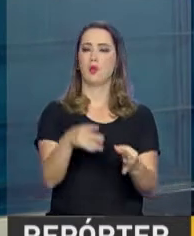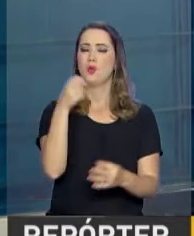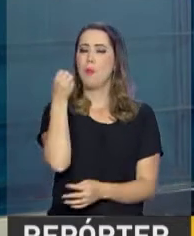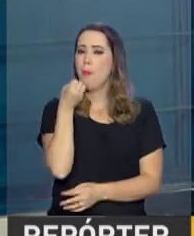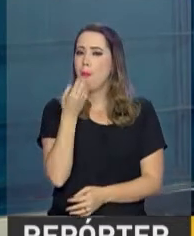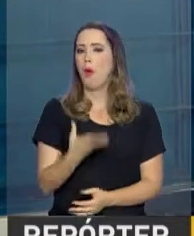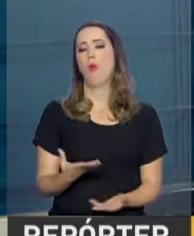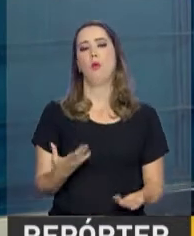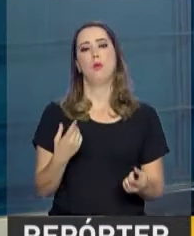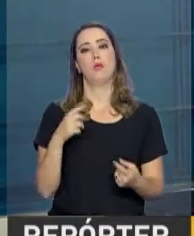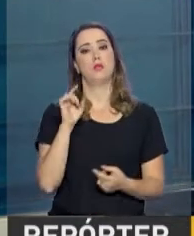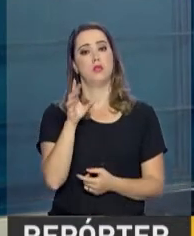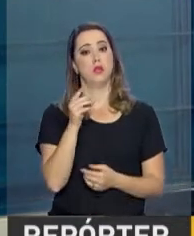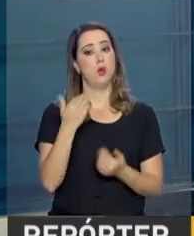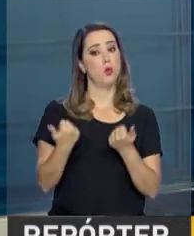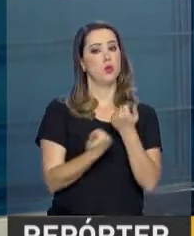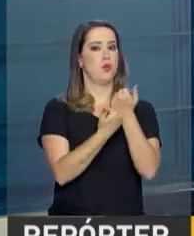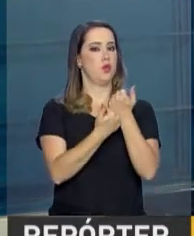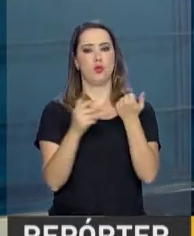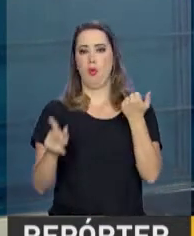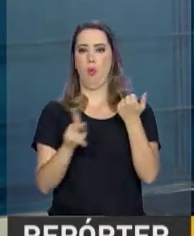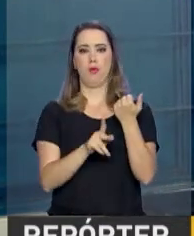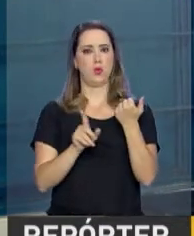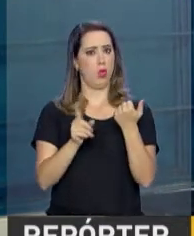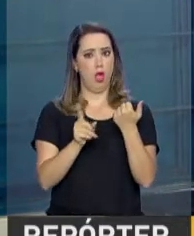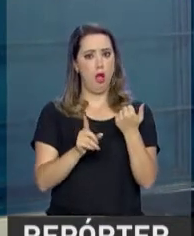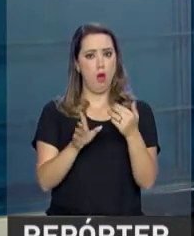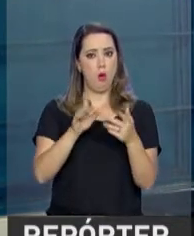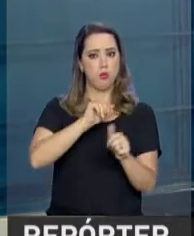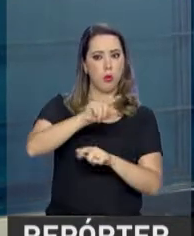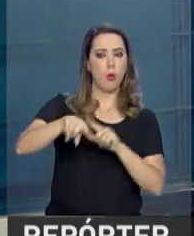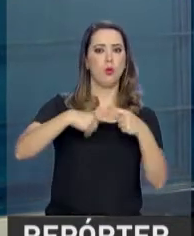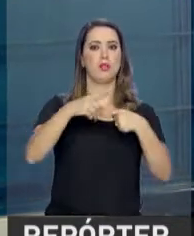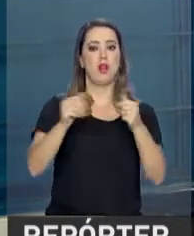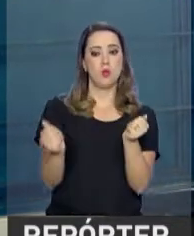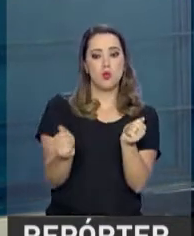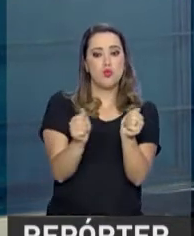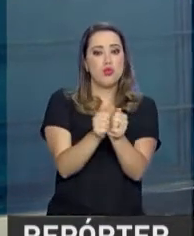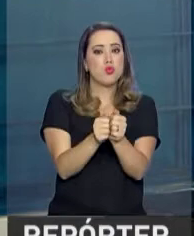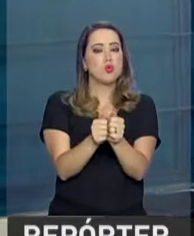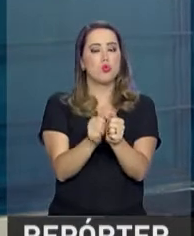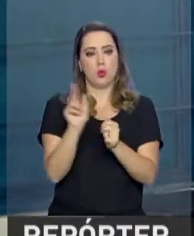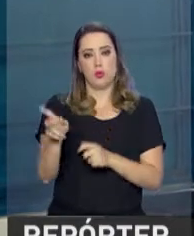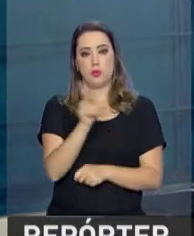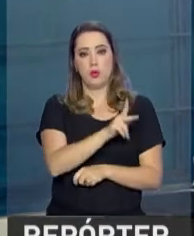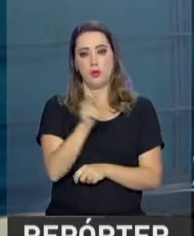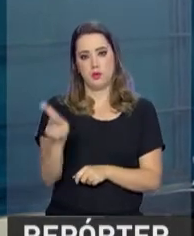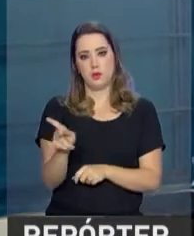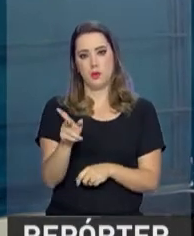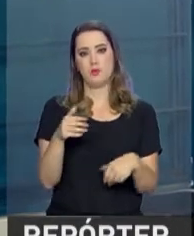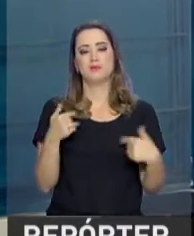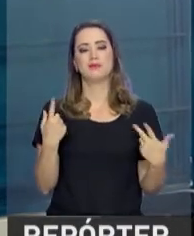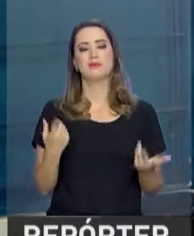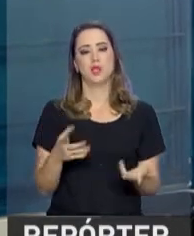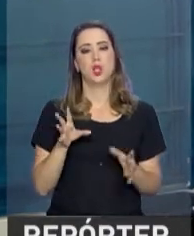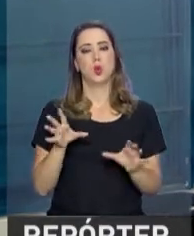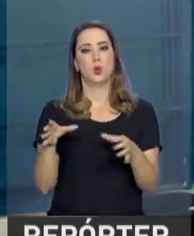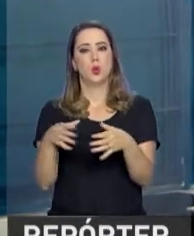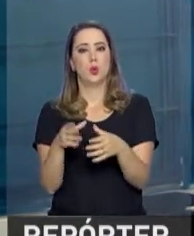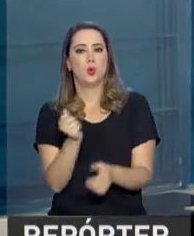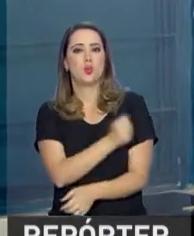novamente não substitui o professor ao contrário soma com ele e eu acho que os alunos